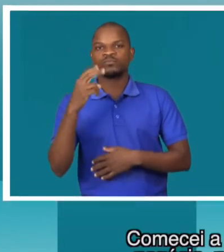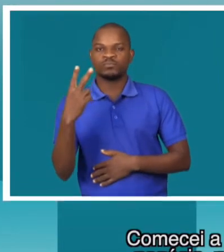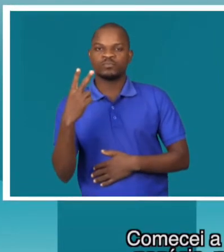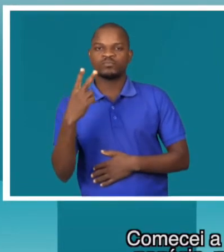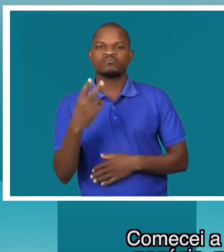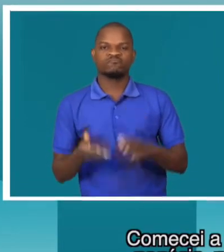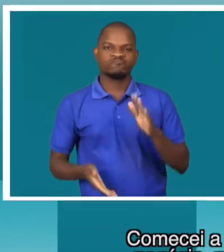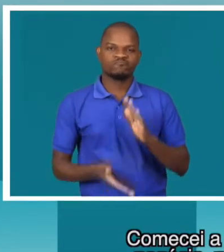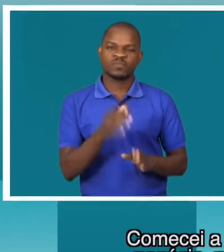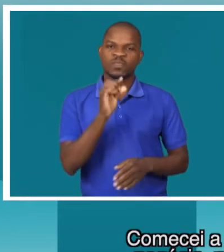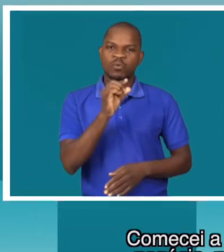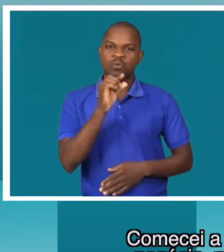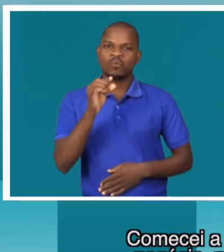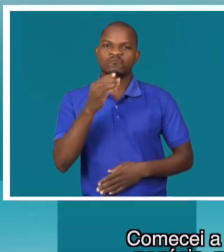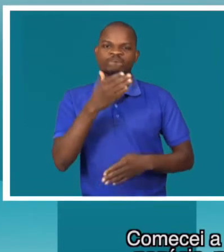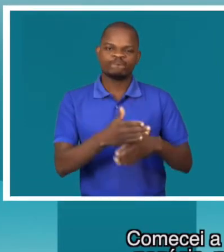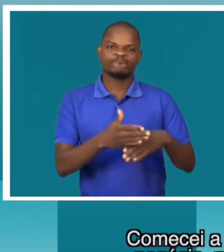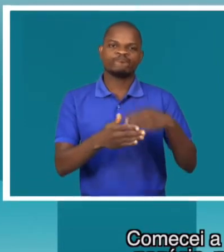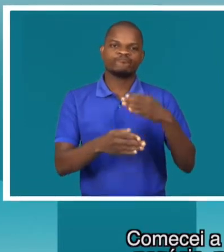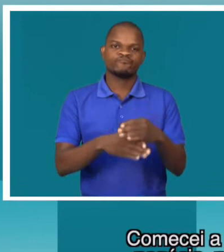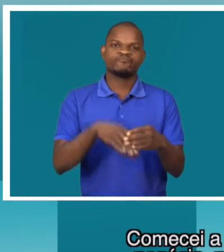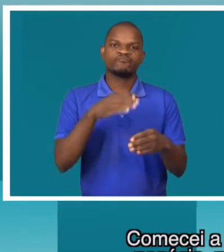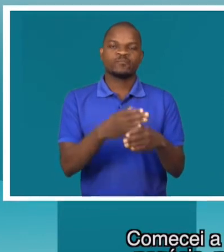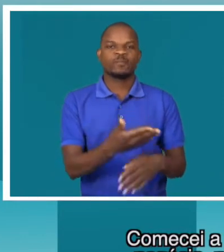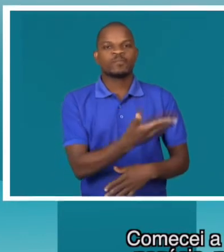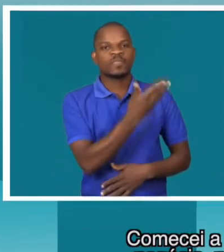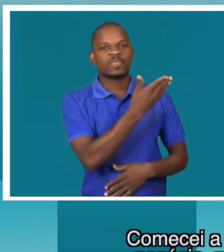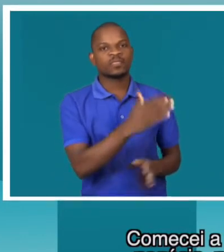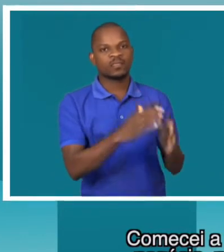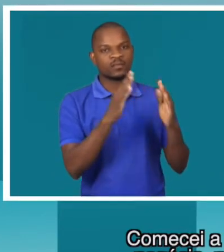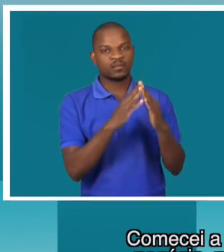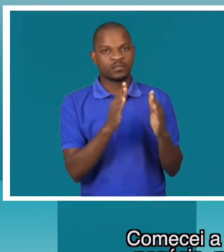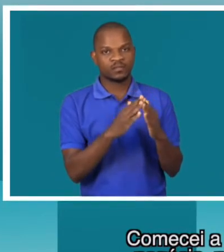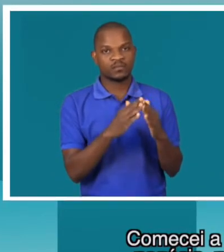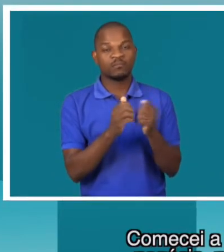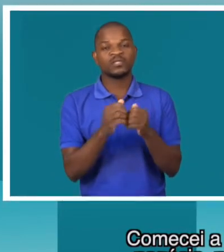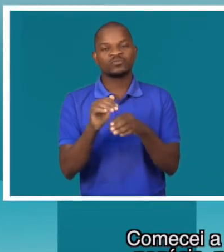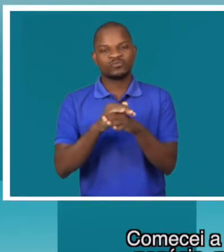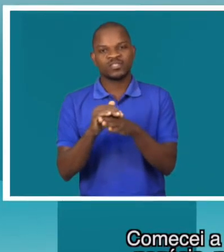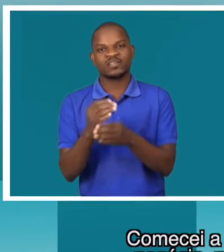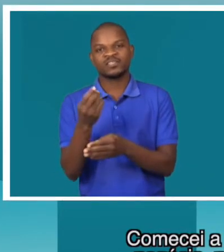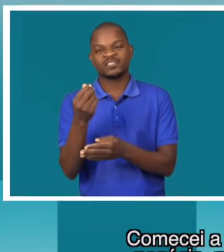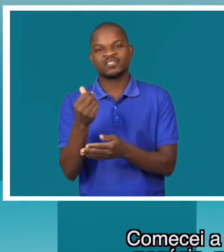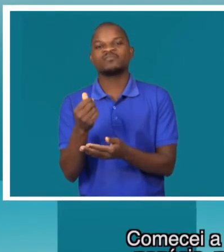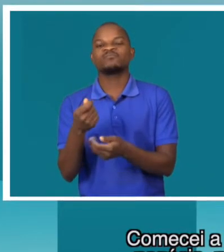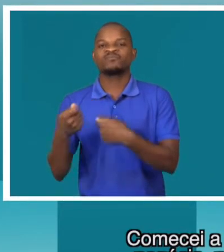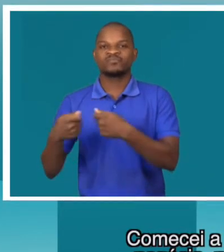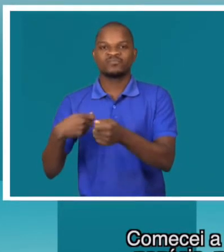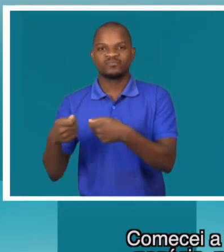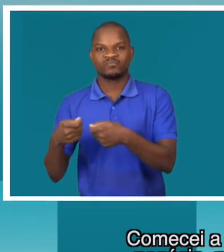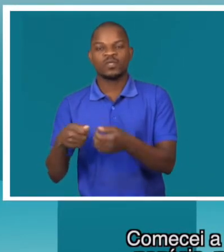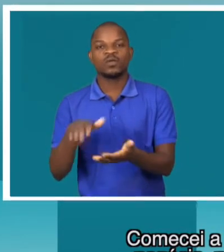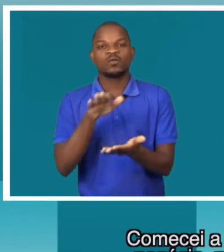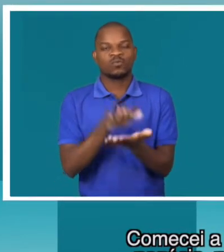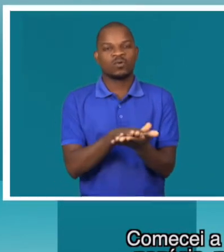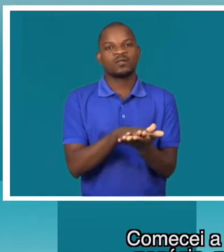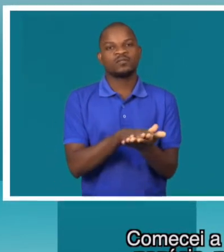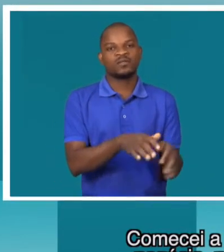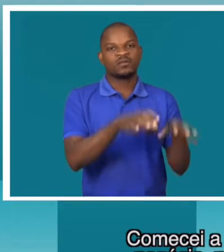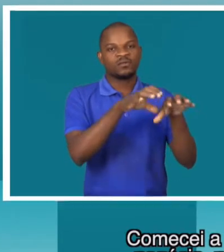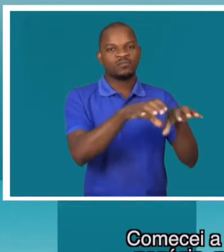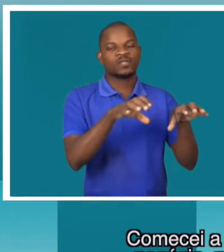Então, comecei a construir. Construí esta casa na base de negócio. Na base do mercado